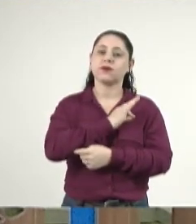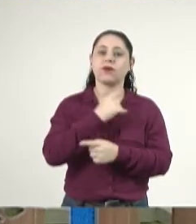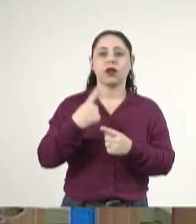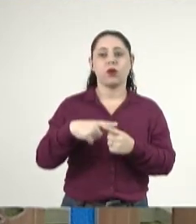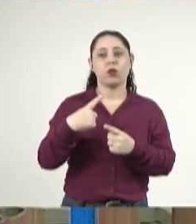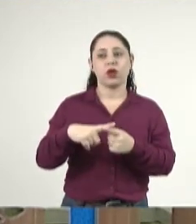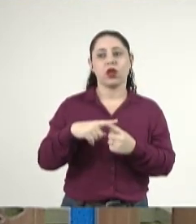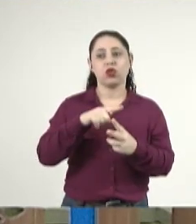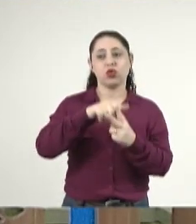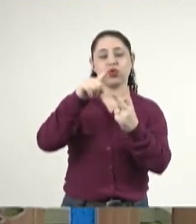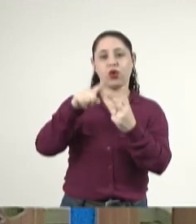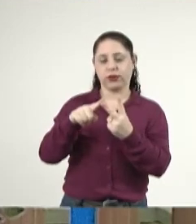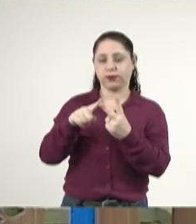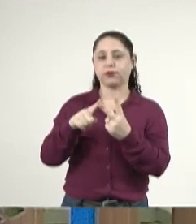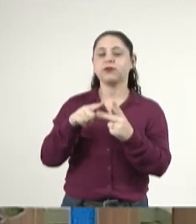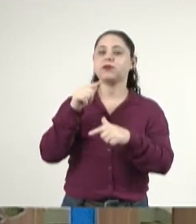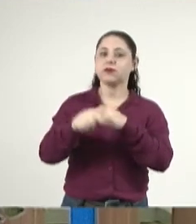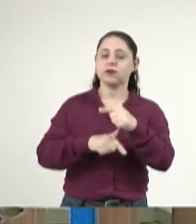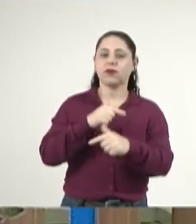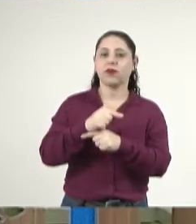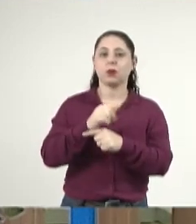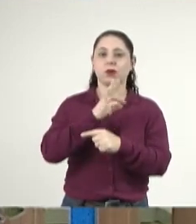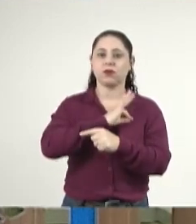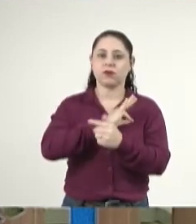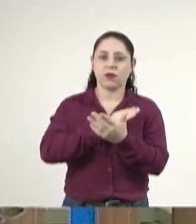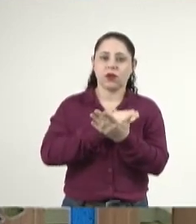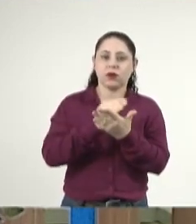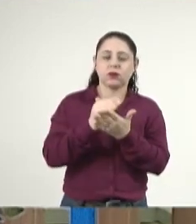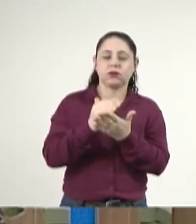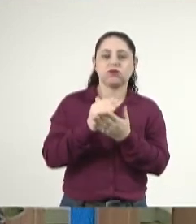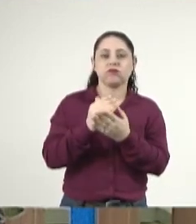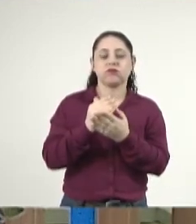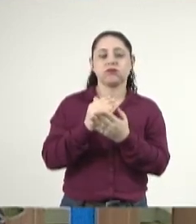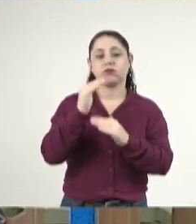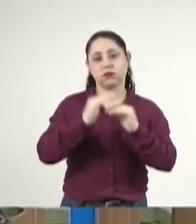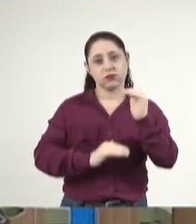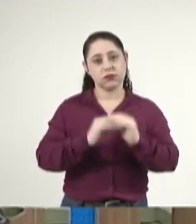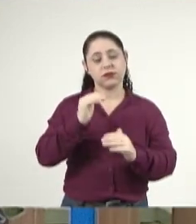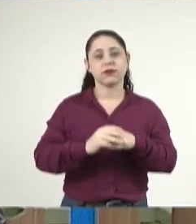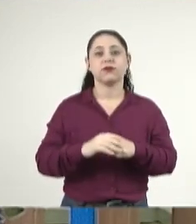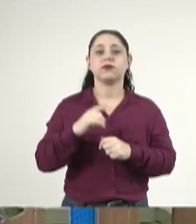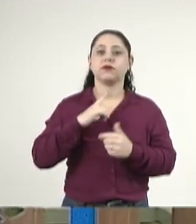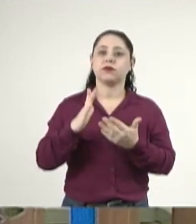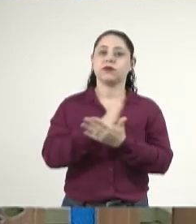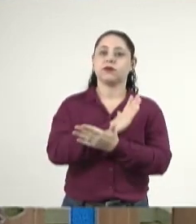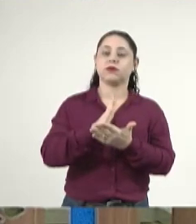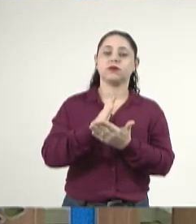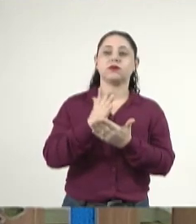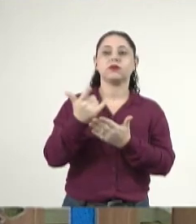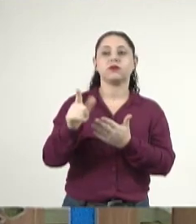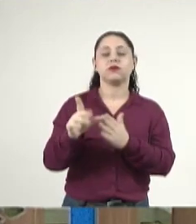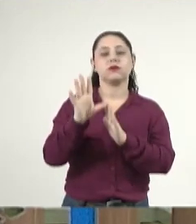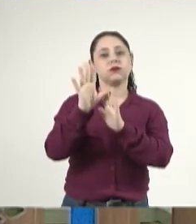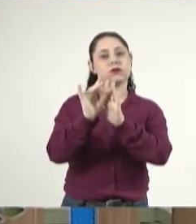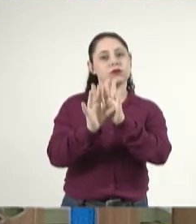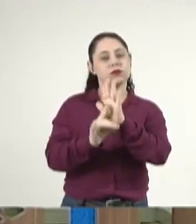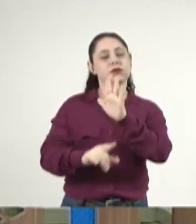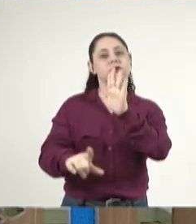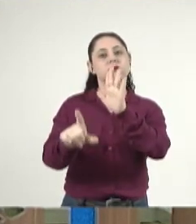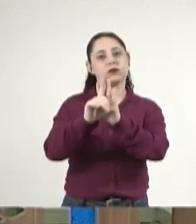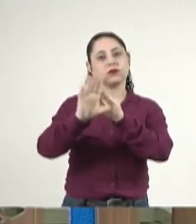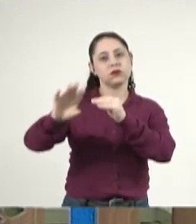acúmulo de função, 2/3 do subsídio inicial da carreira. Também tem alguns outros pontos que o projeto de lei complementar de